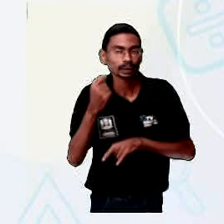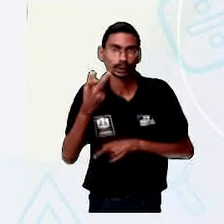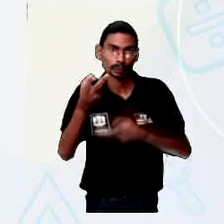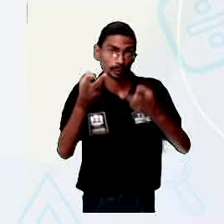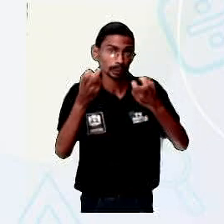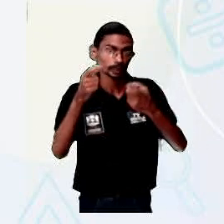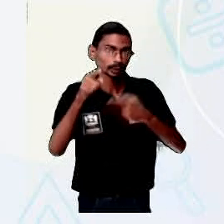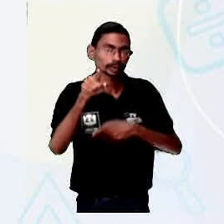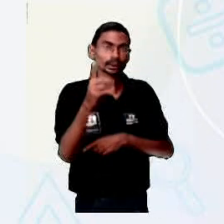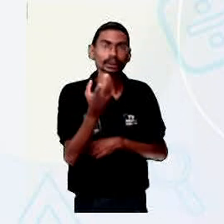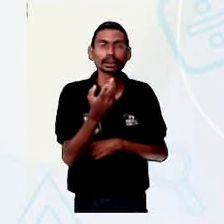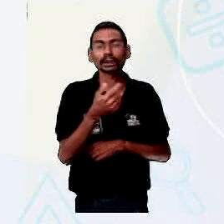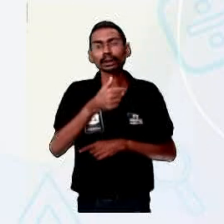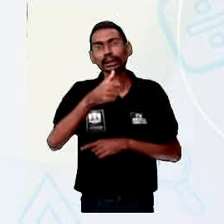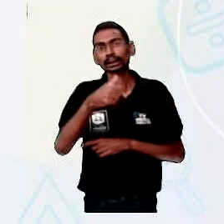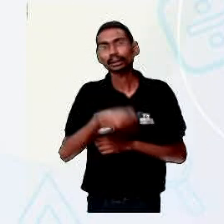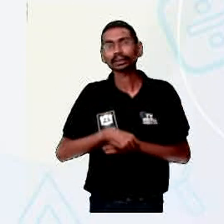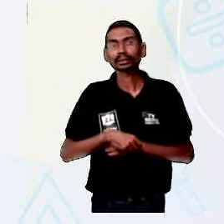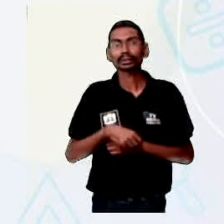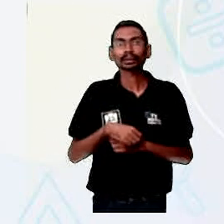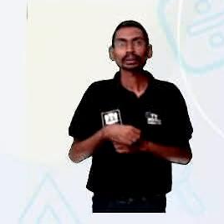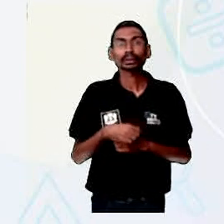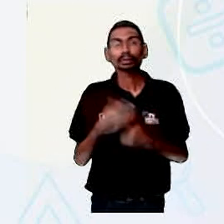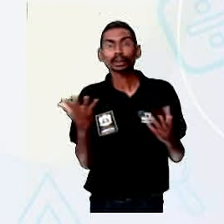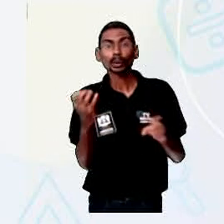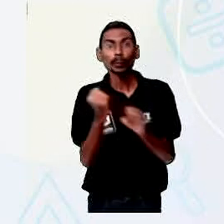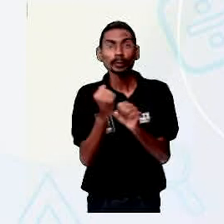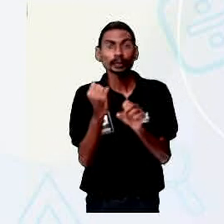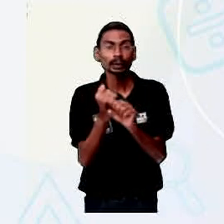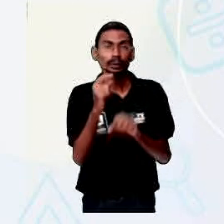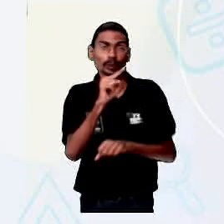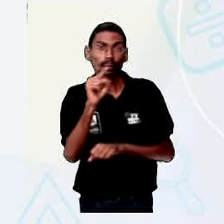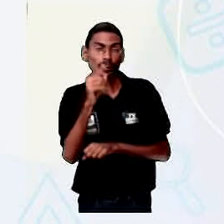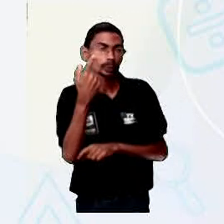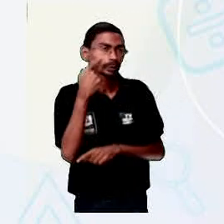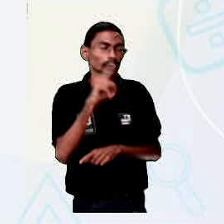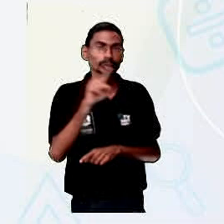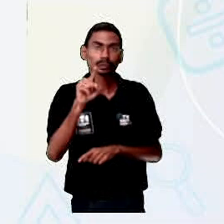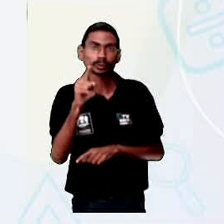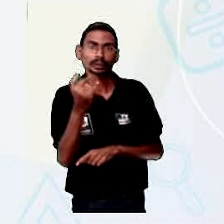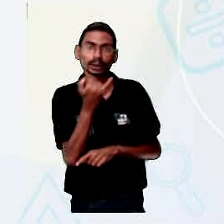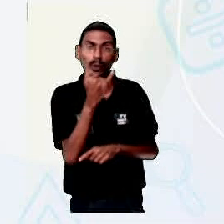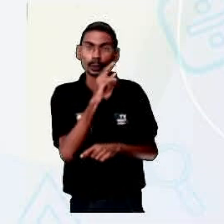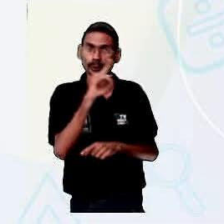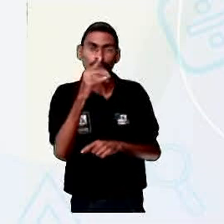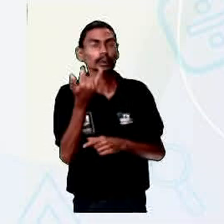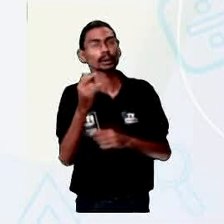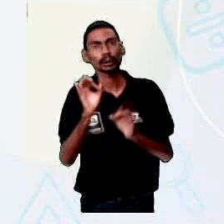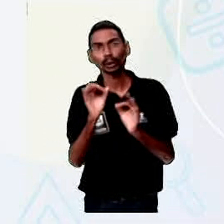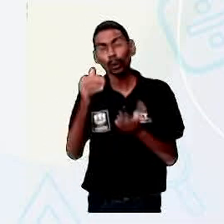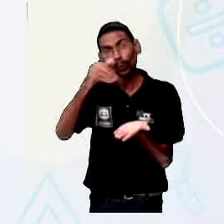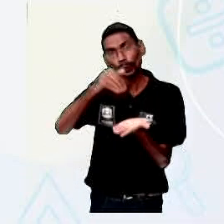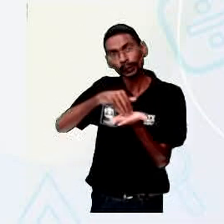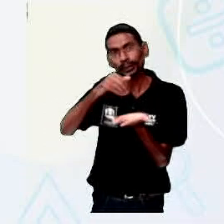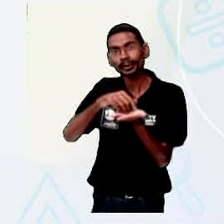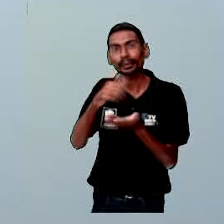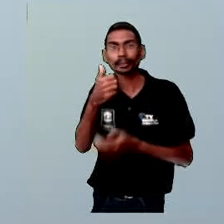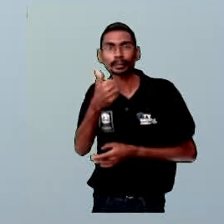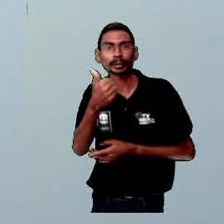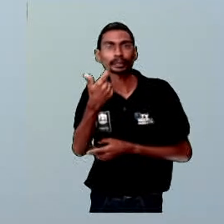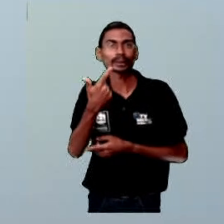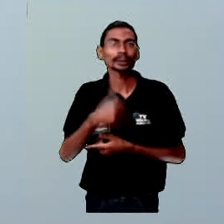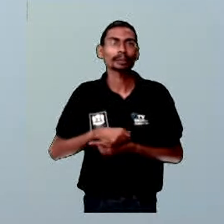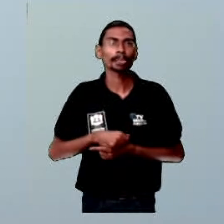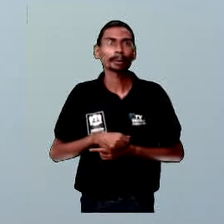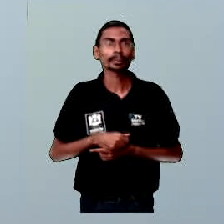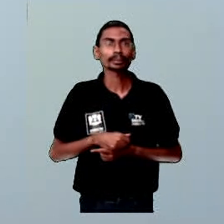saber entre vai ser fazer a mesma subtração do primeiro com o último, né? Desculpa, com o último, do último com o primeiro,